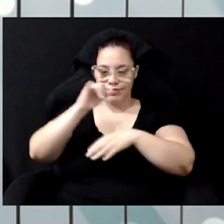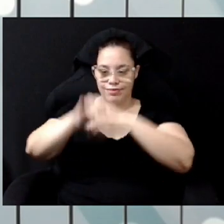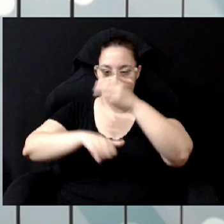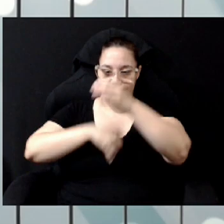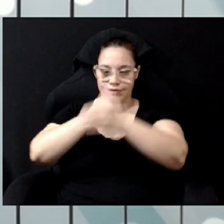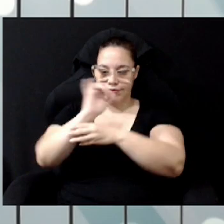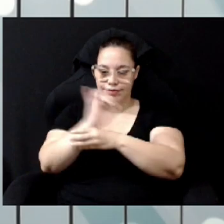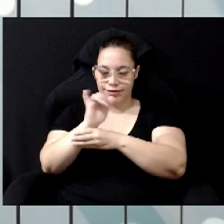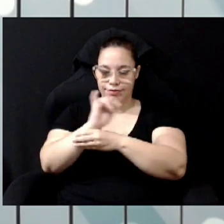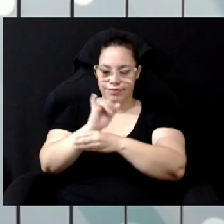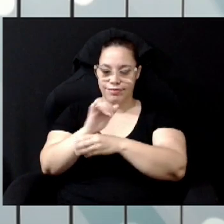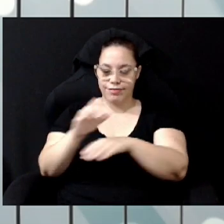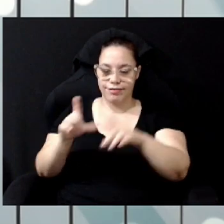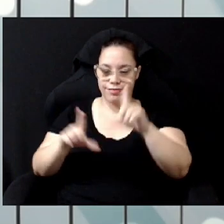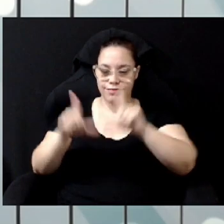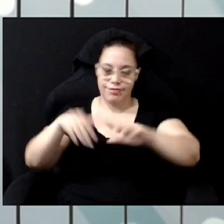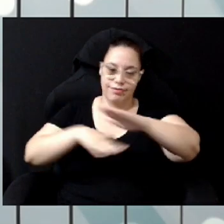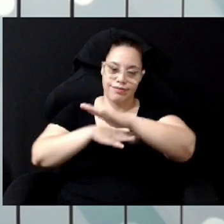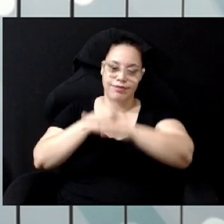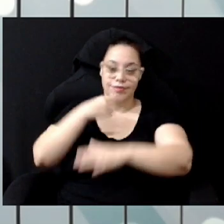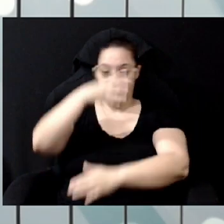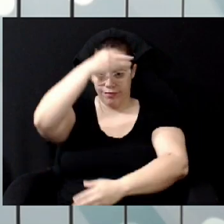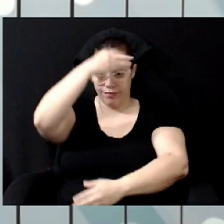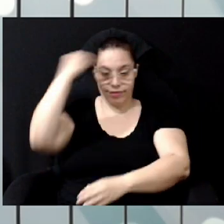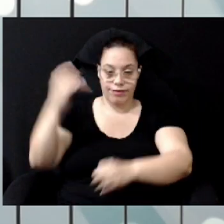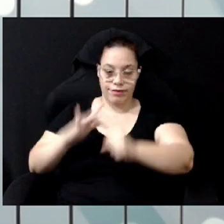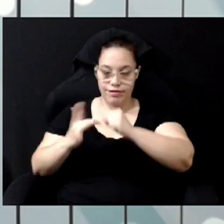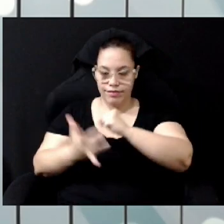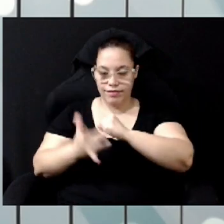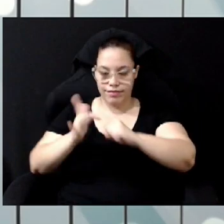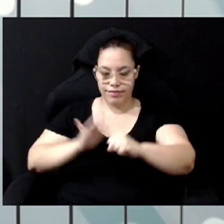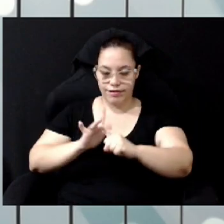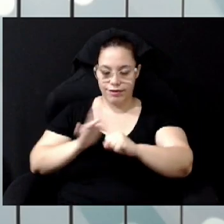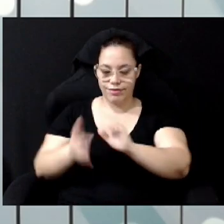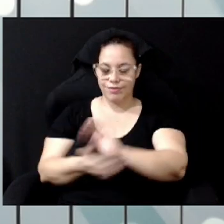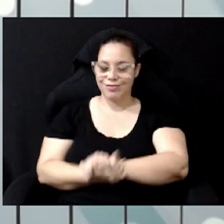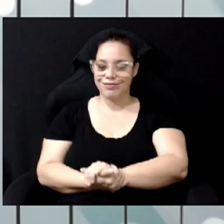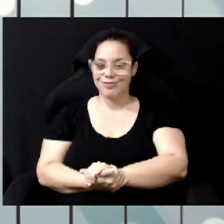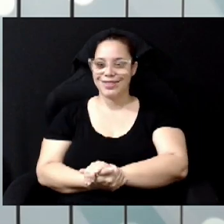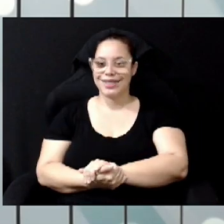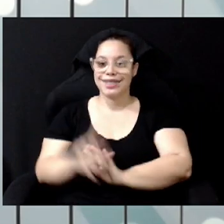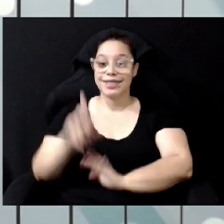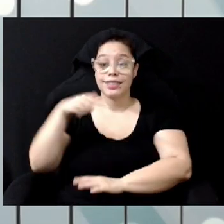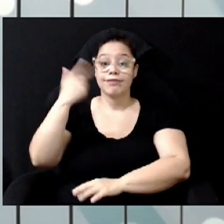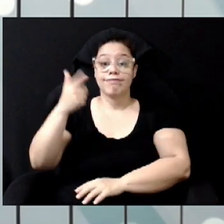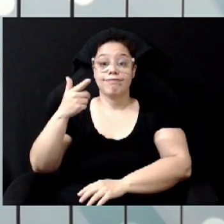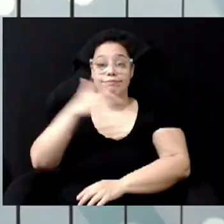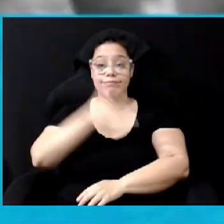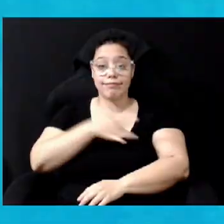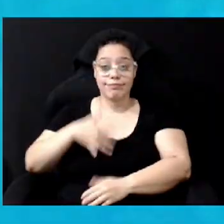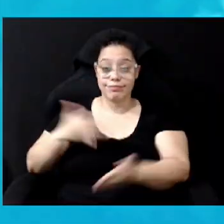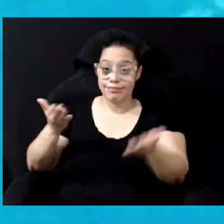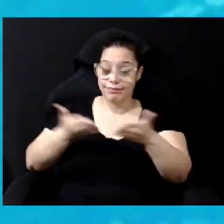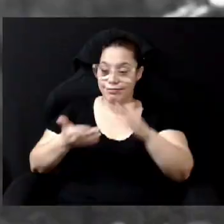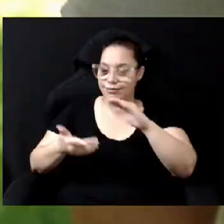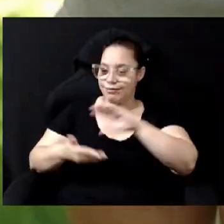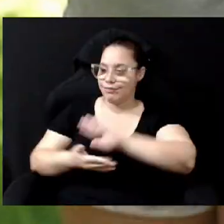Câmara Campinas. E não se esqueça de nos acompanhar nas redes sociais. Até o próximo Saúde Agora!